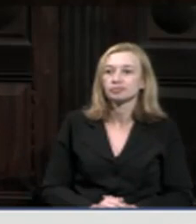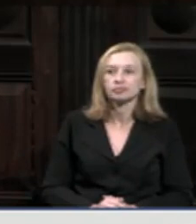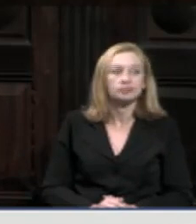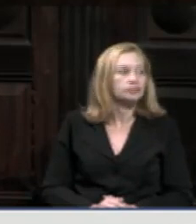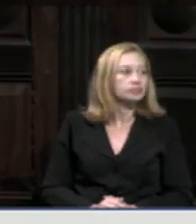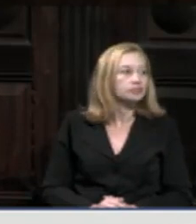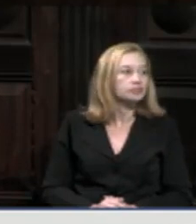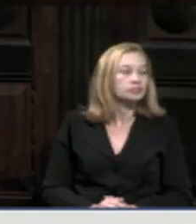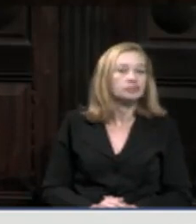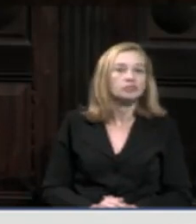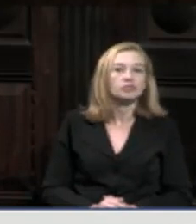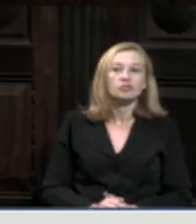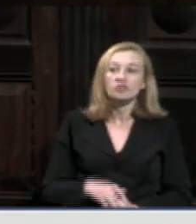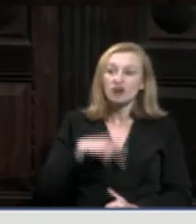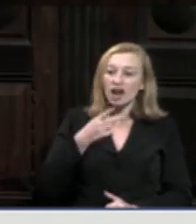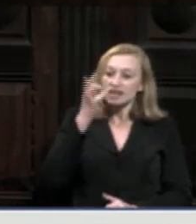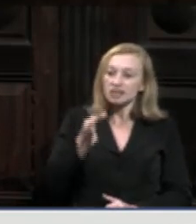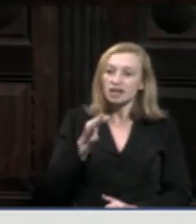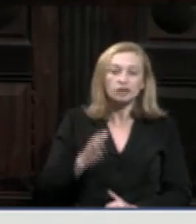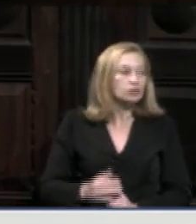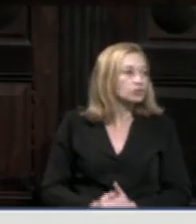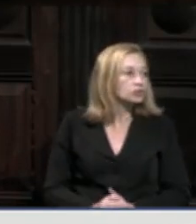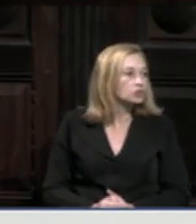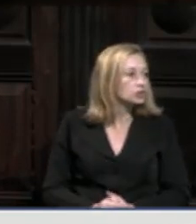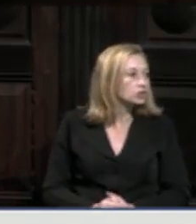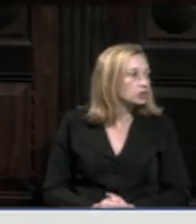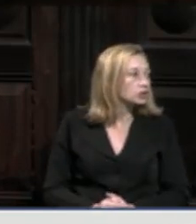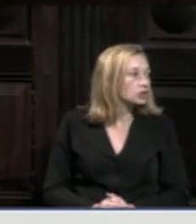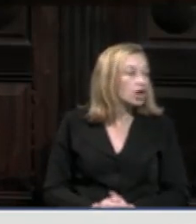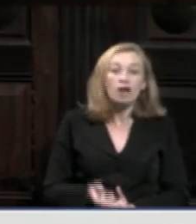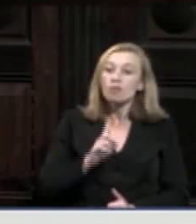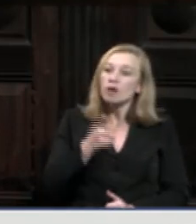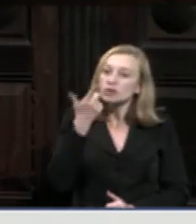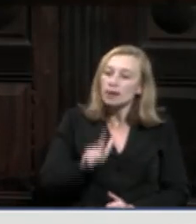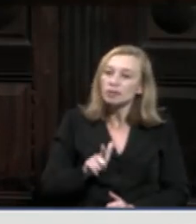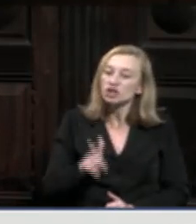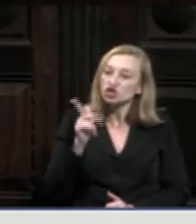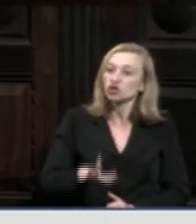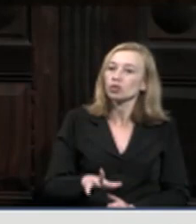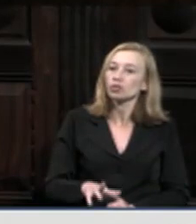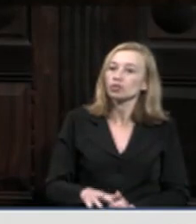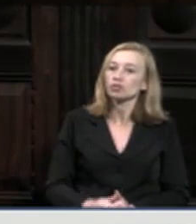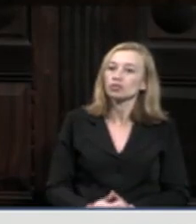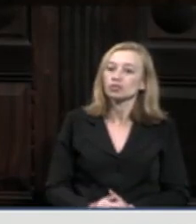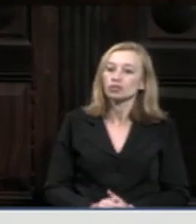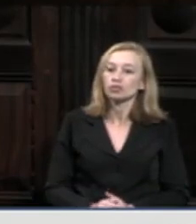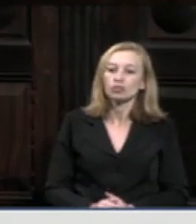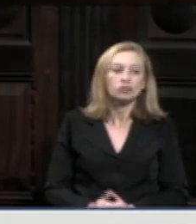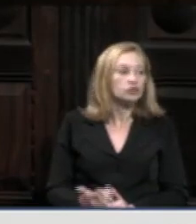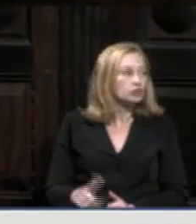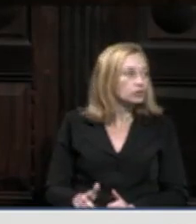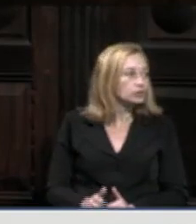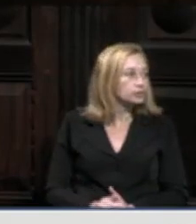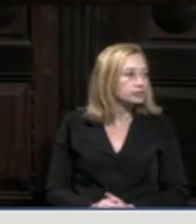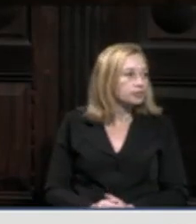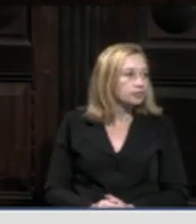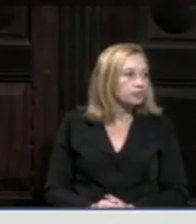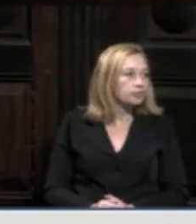Quero deixar muito claro isso. Ao concluir, senhor. Que não se repita mais esse tipo de coisa. Ao concluir, nobre